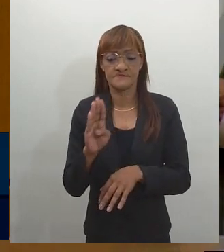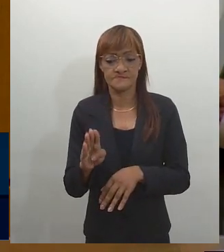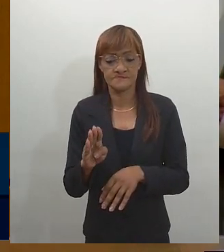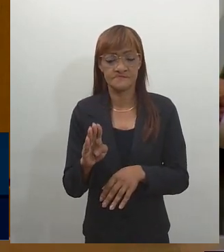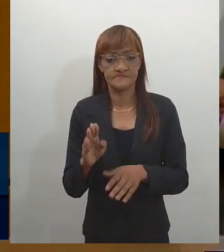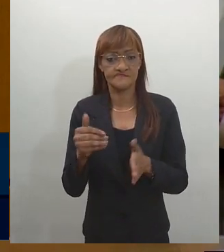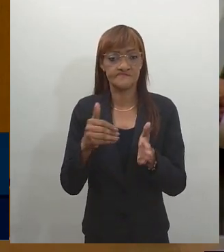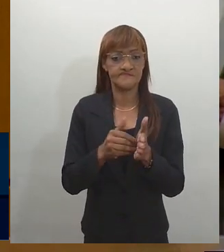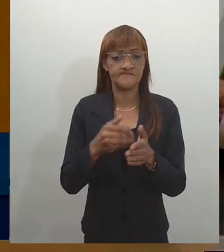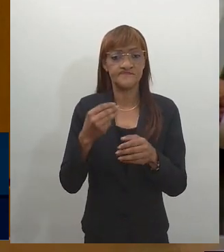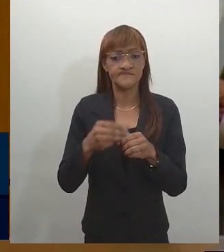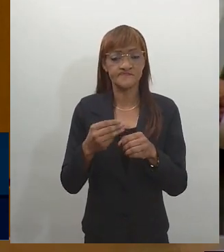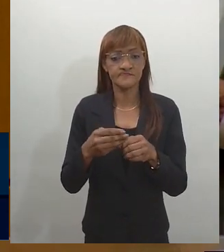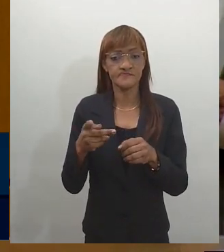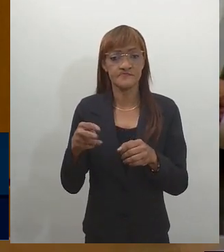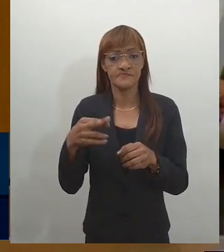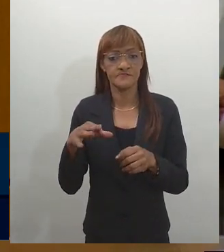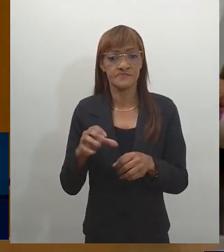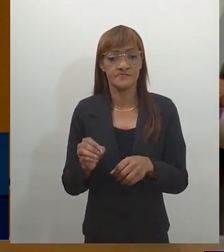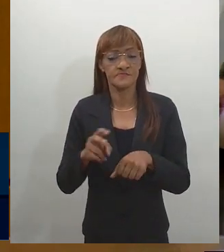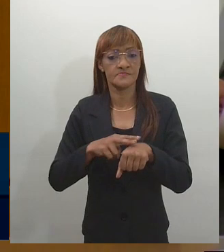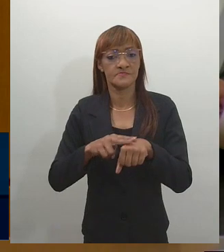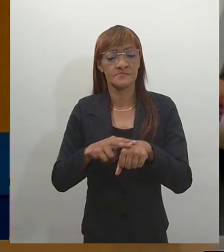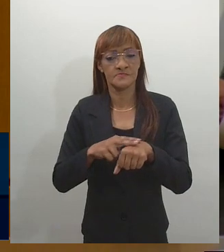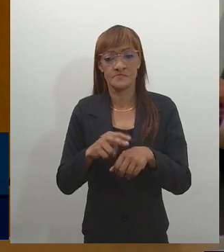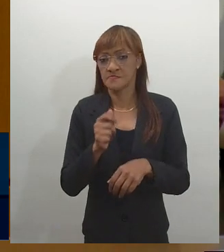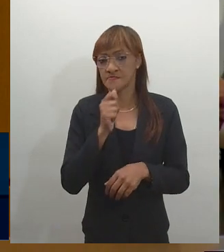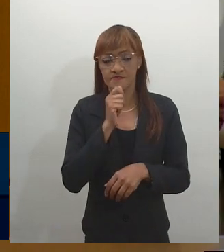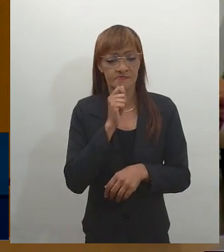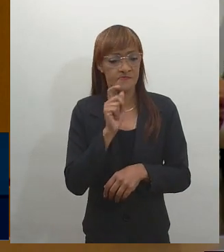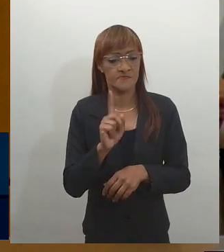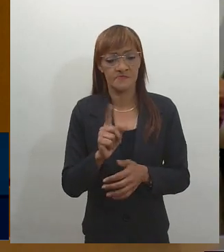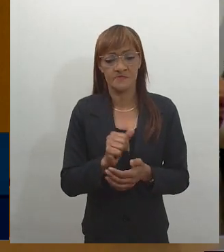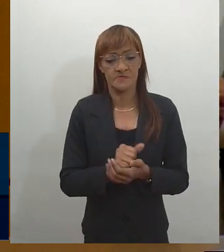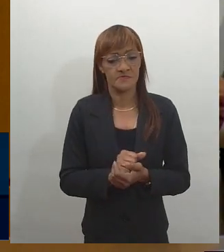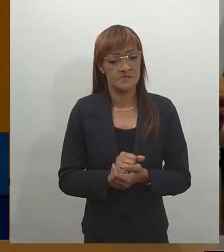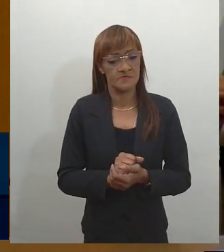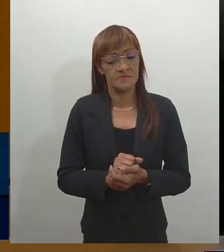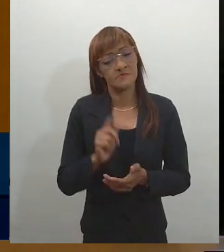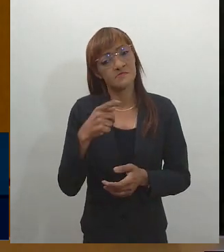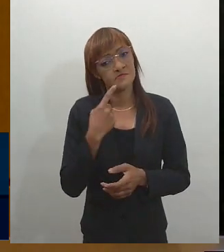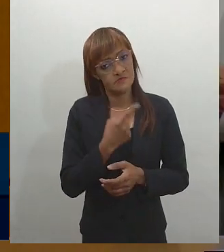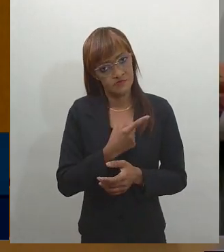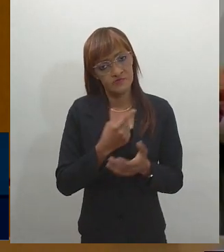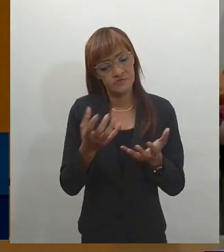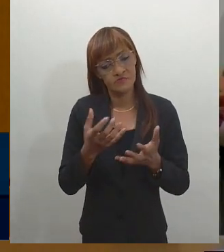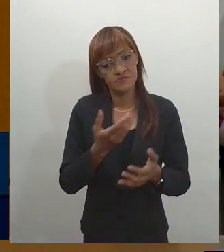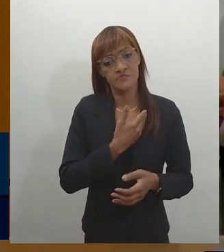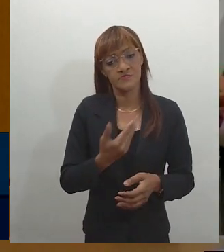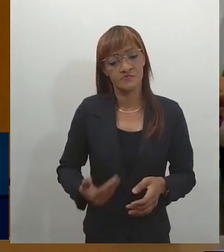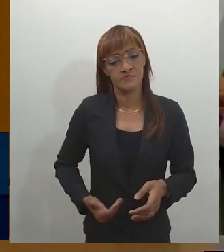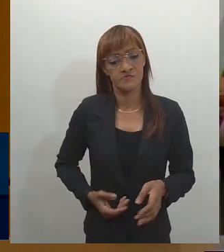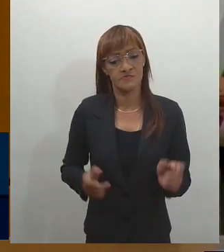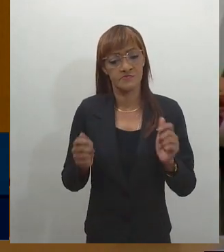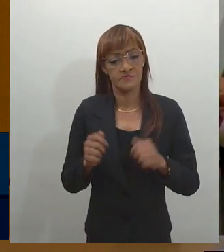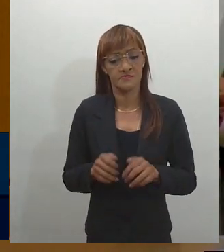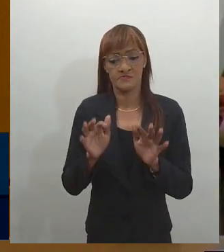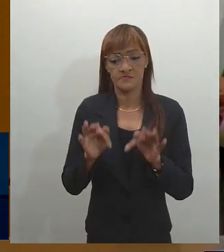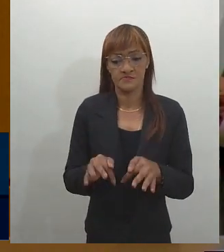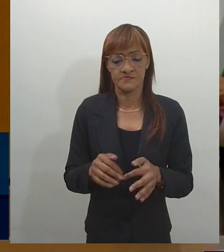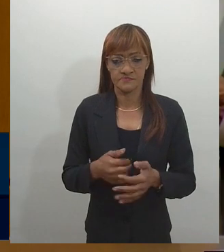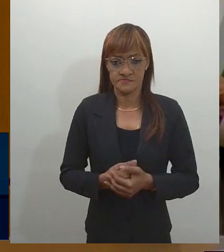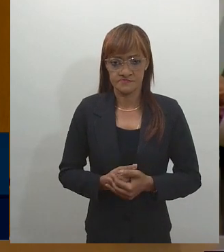Verde. Não foi concluída ainda essa obra e a gente espera que o governo consiga agora finalizar. Tobias Barreto e Itabaianinha